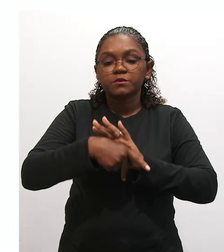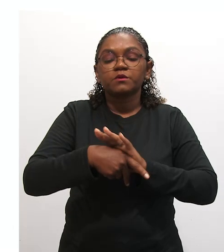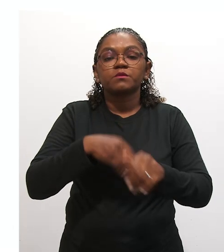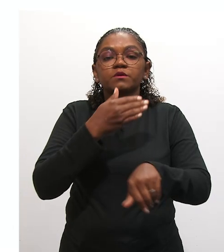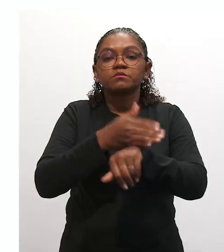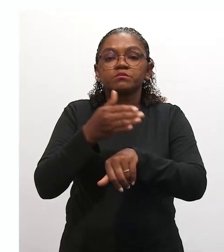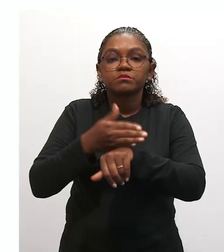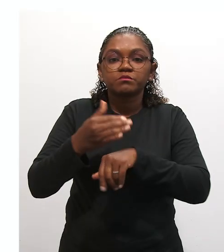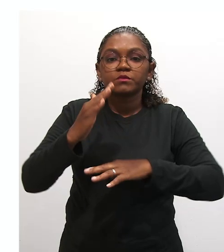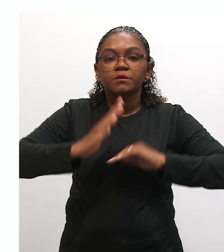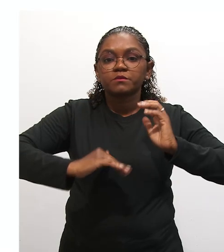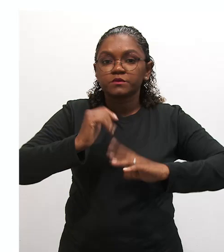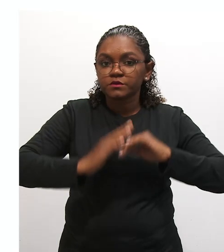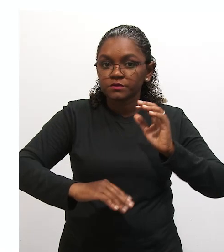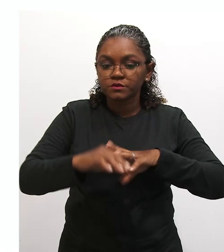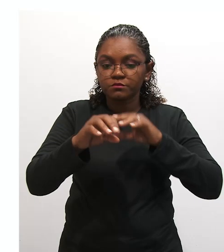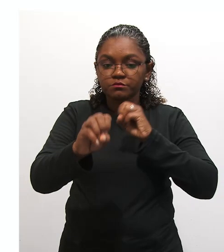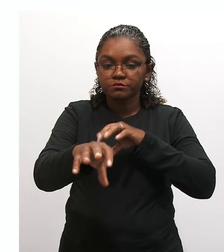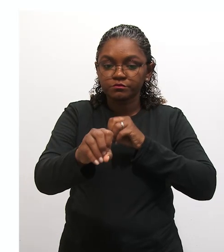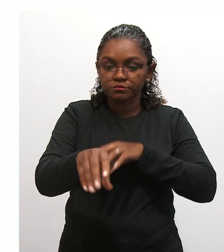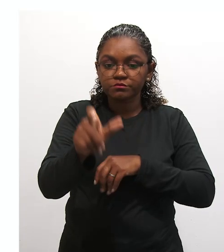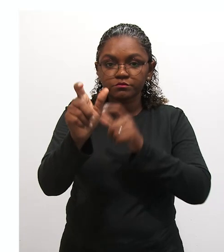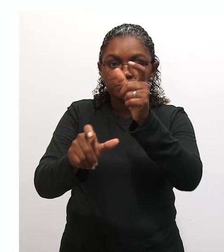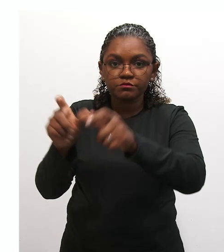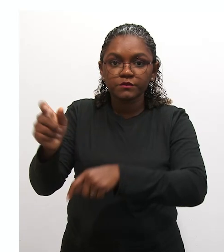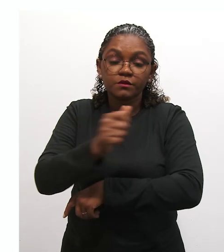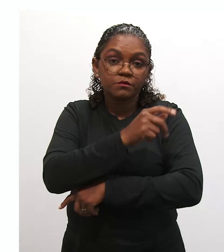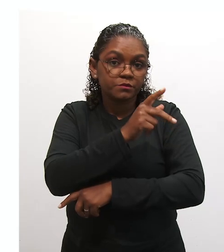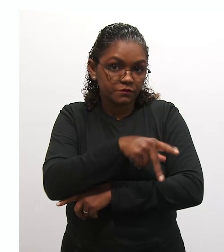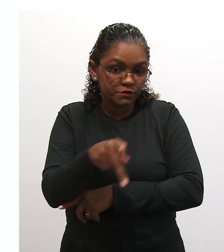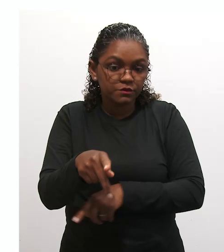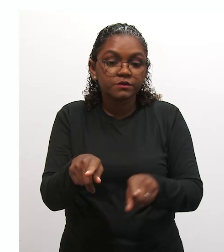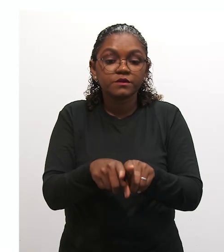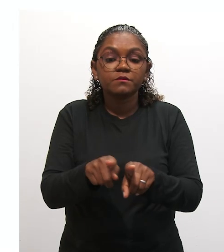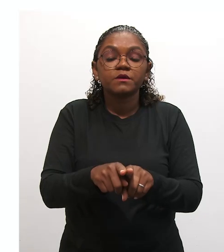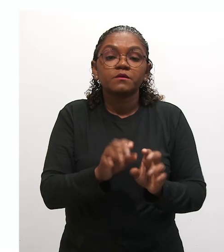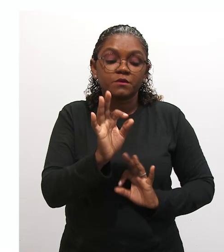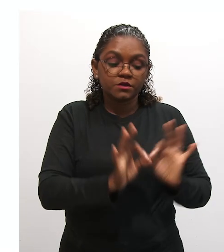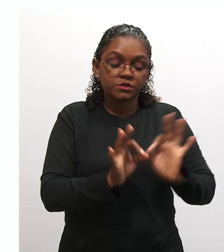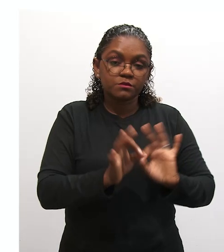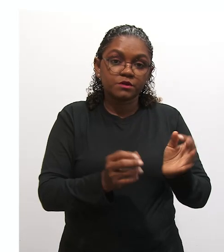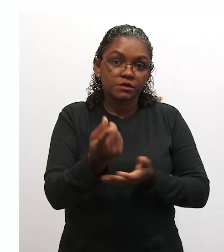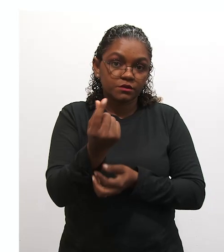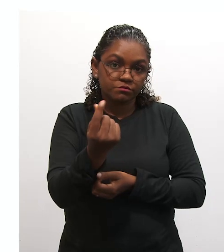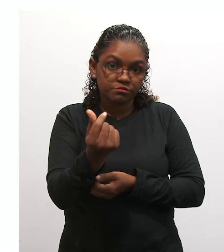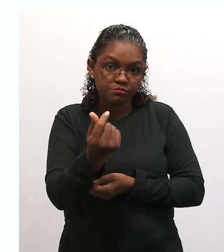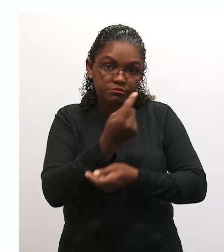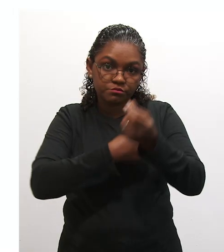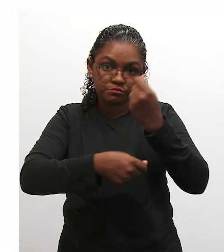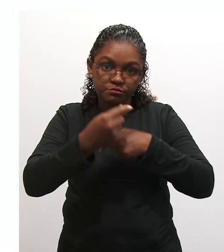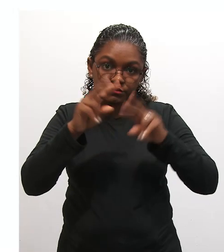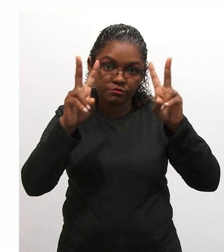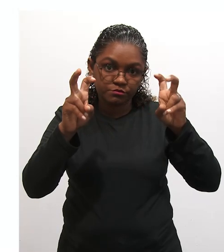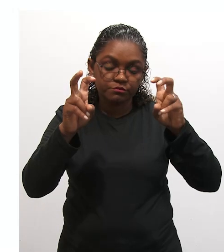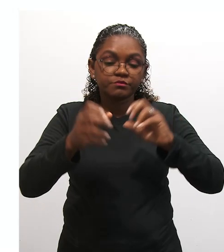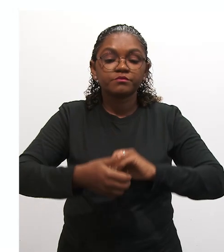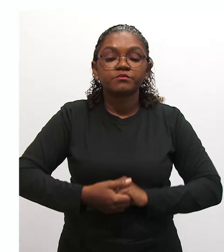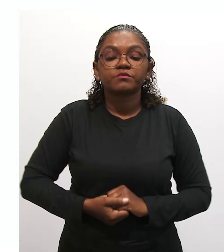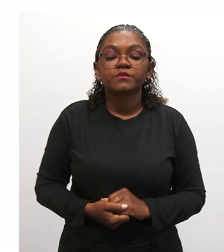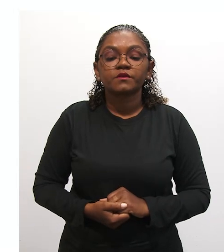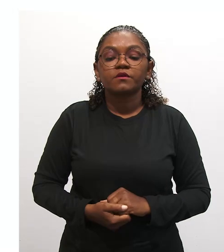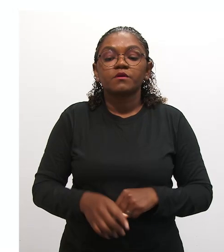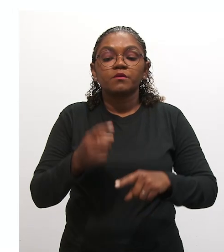docente, gestão de recursos e planejamento orçamentário garantem que boas práticas